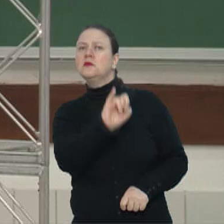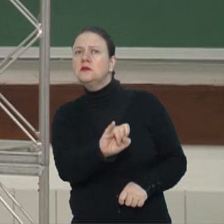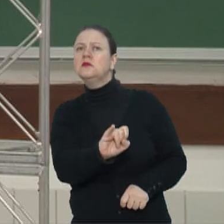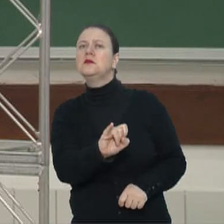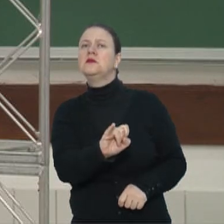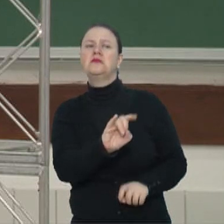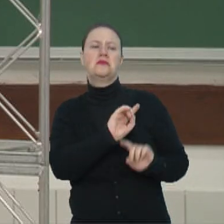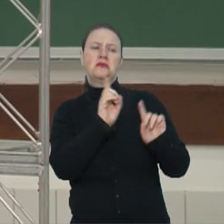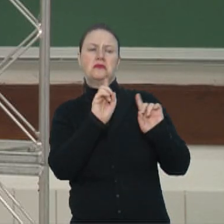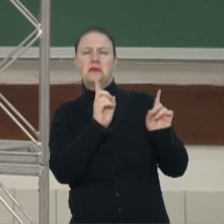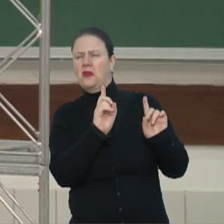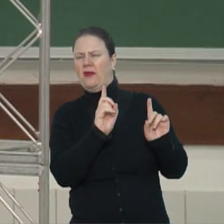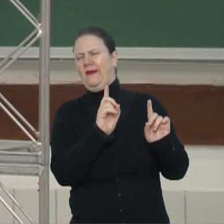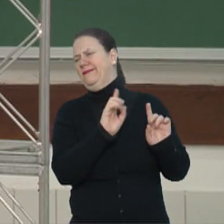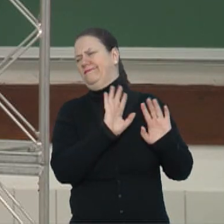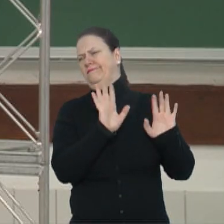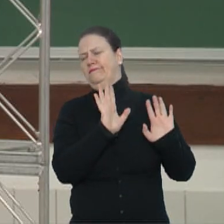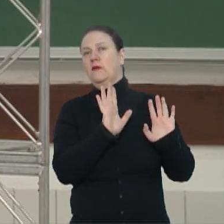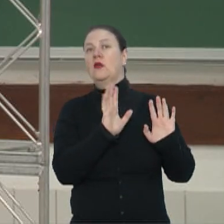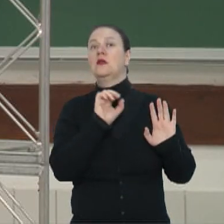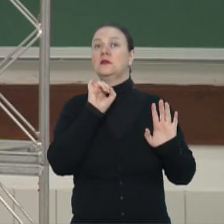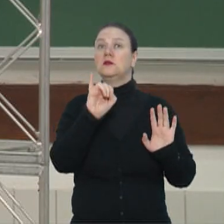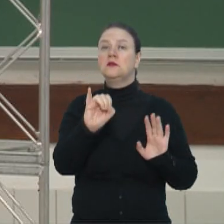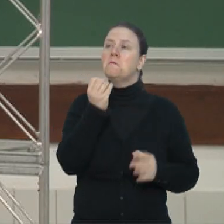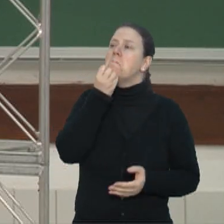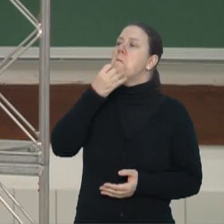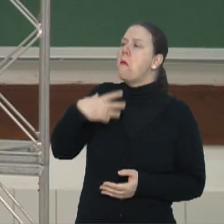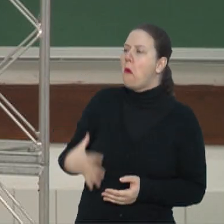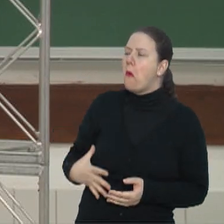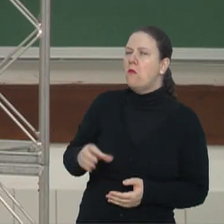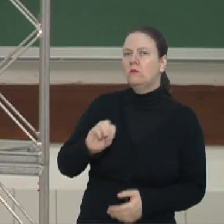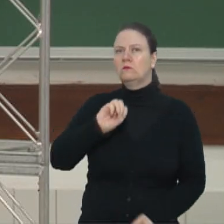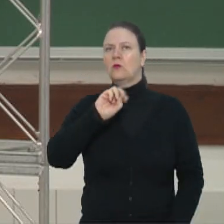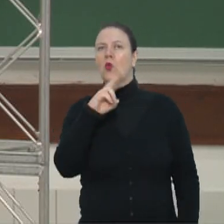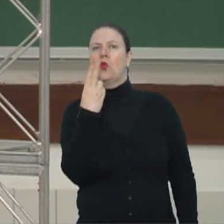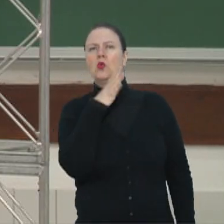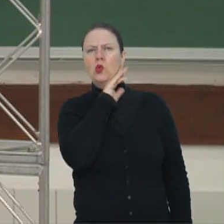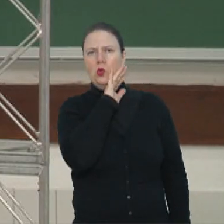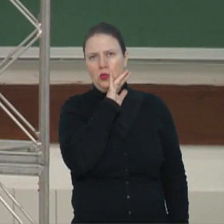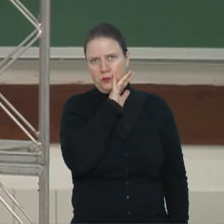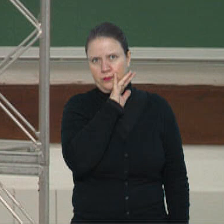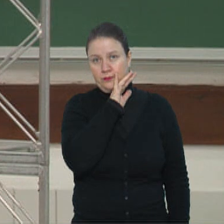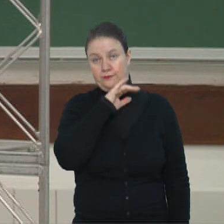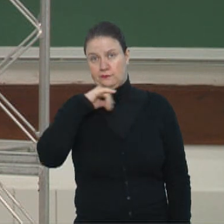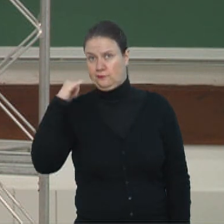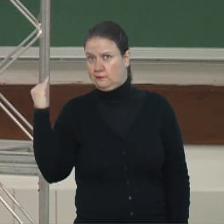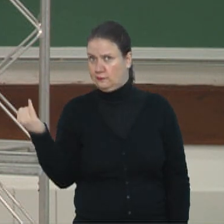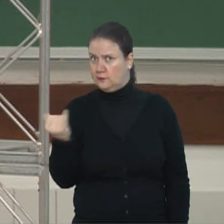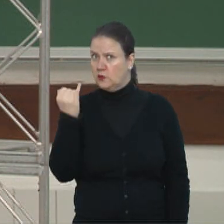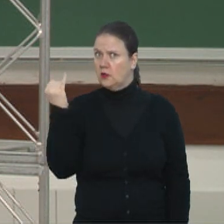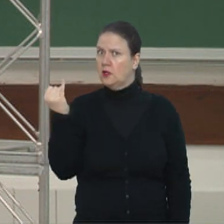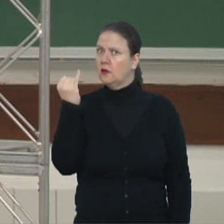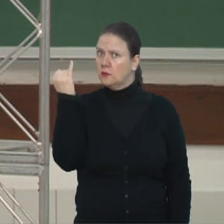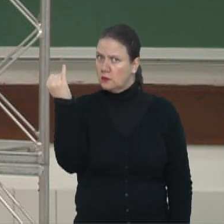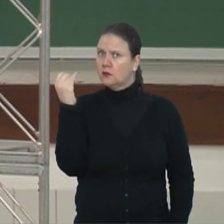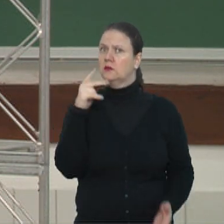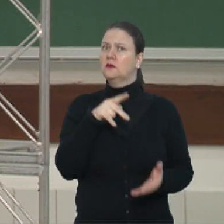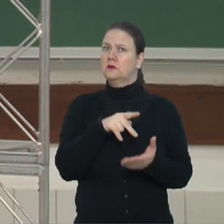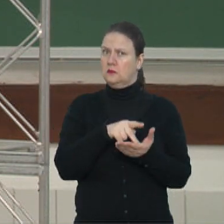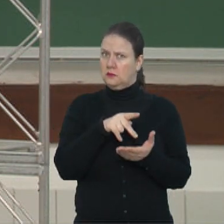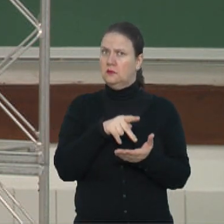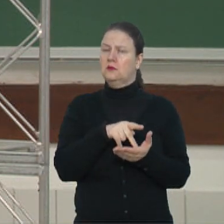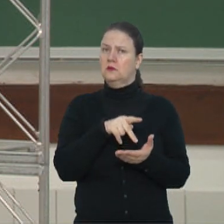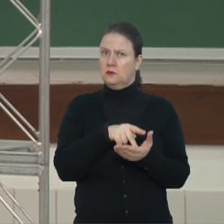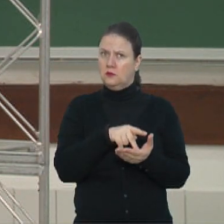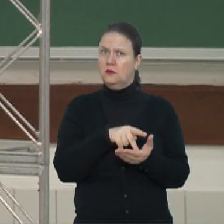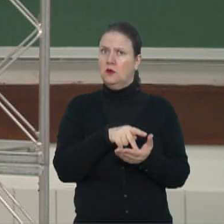preciso adquirir aquele produto, se realmente ele é bom, né? Então, é muito importante e preocupante cuidar com